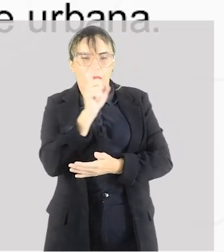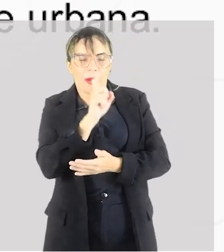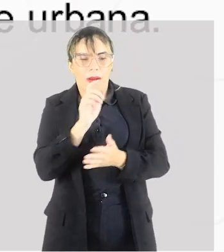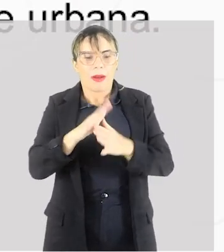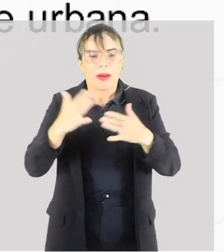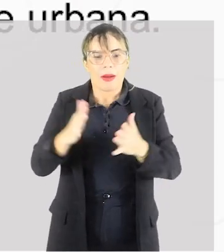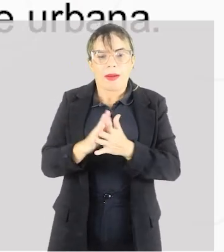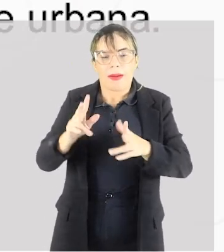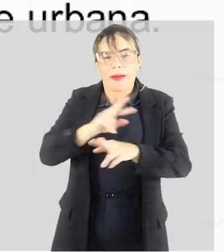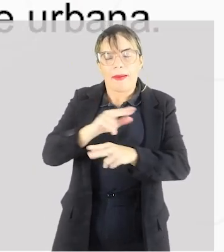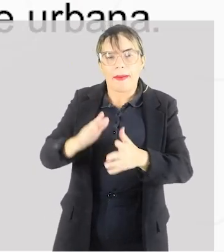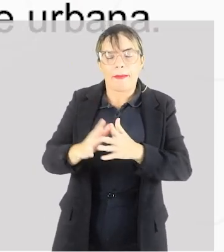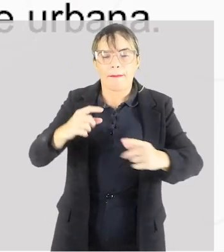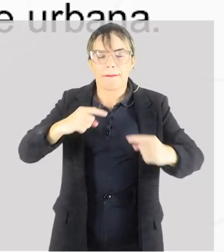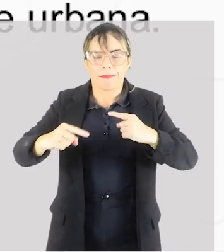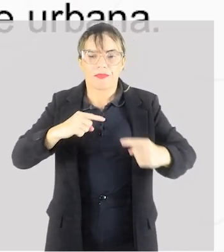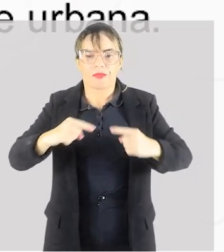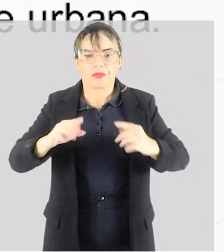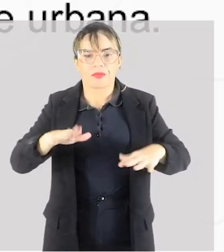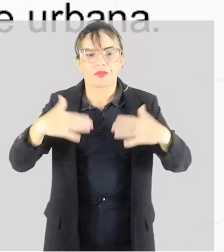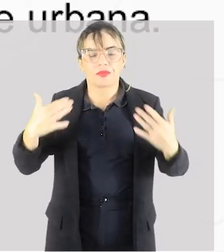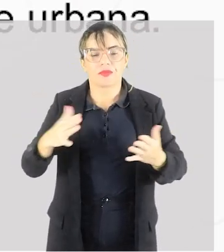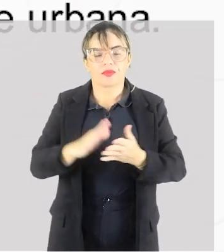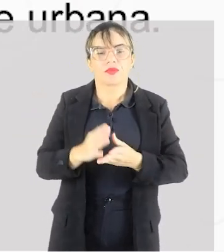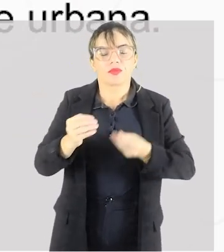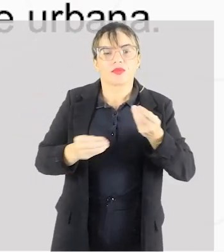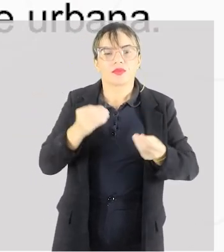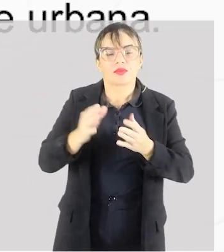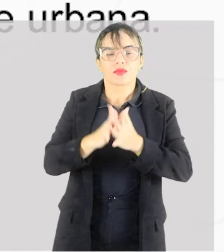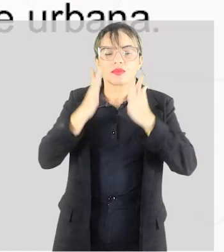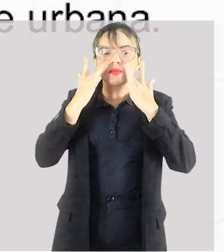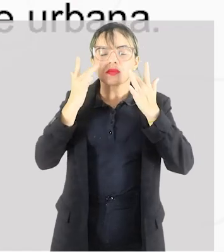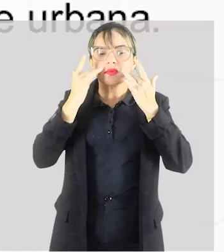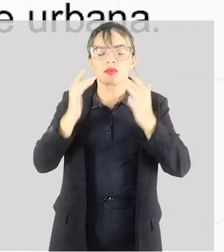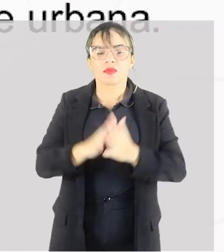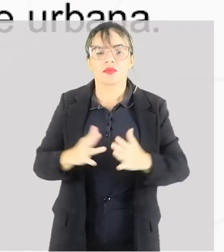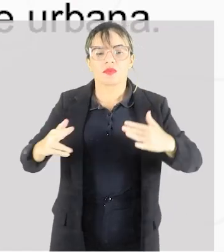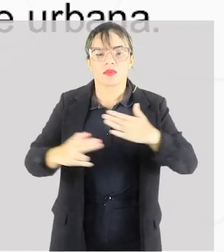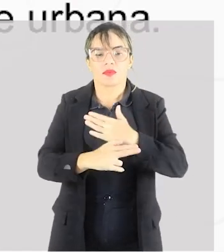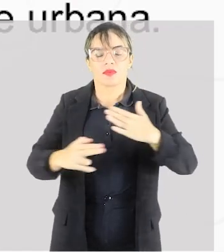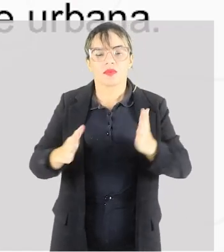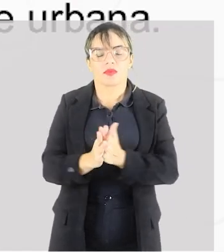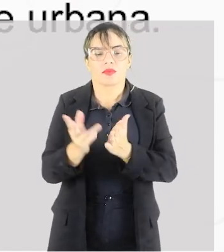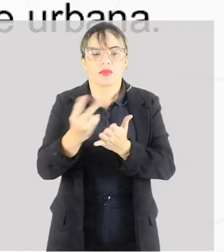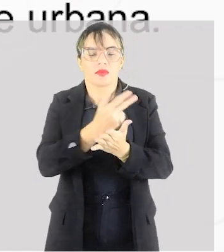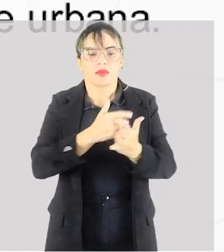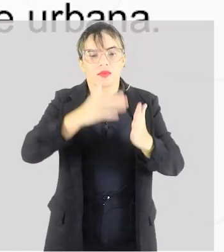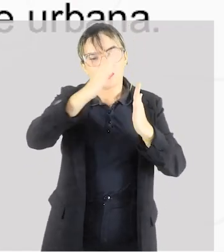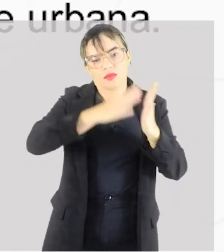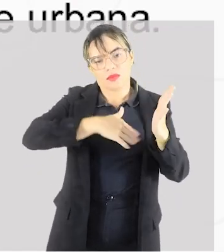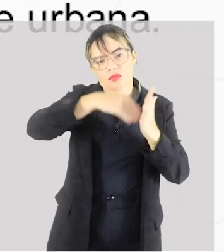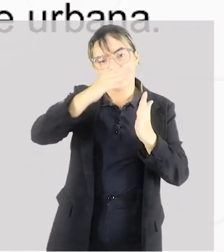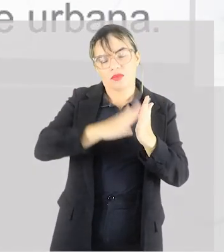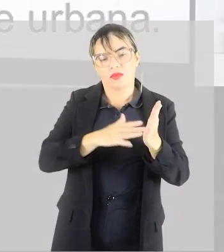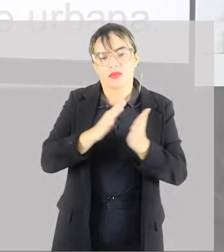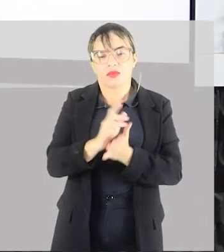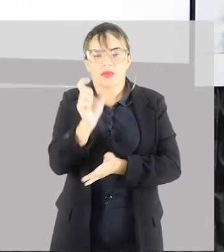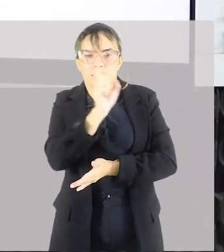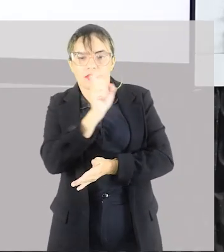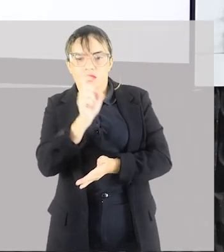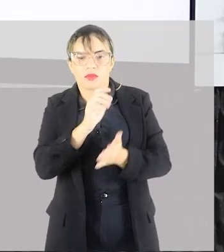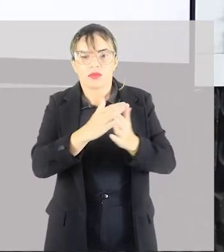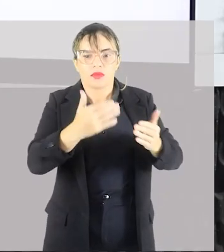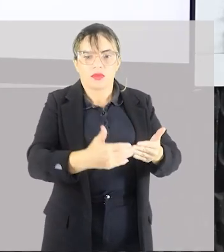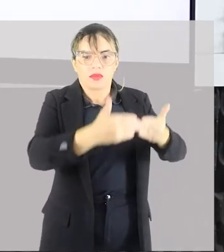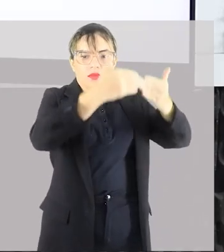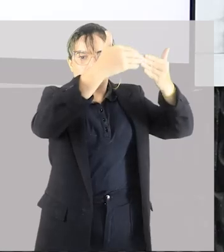que é uma discussão interna no meio do grafite como forma de arte urbana, onde o desenho e a pintura, tinta sprays, muros e painéis,